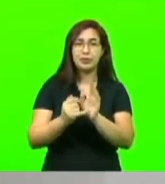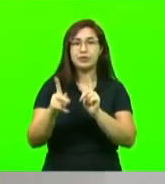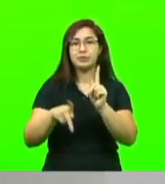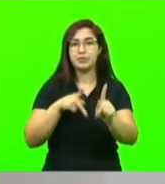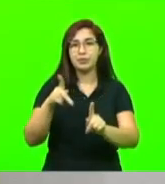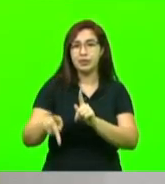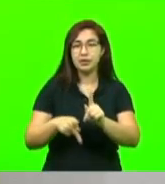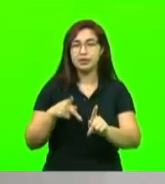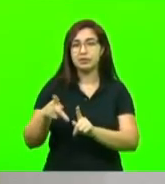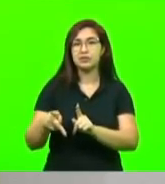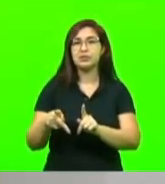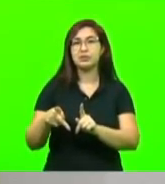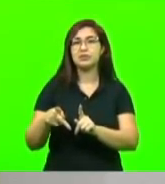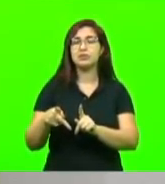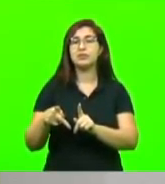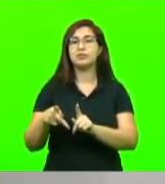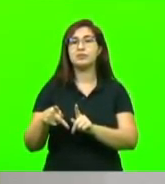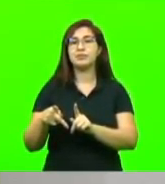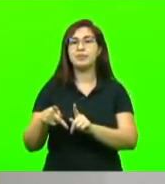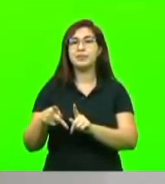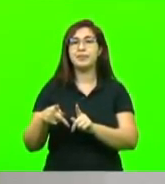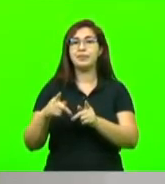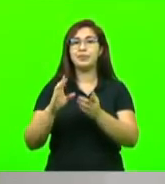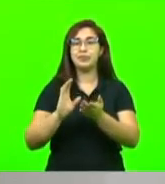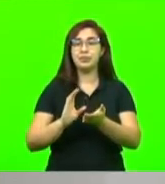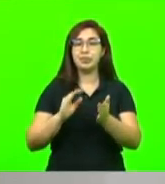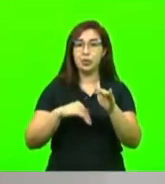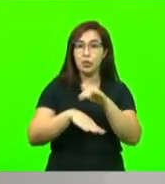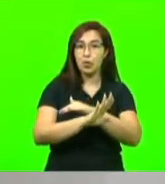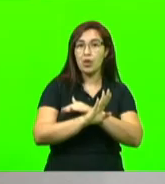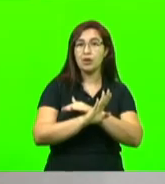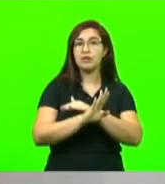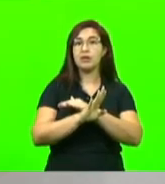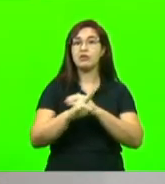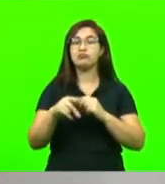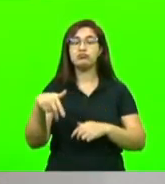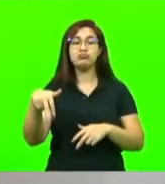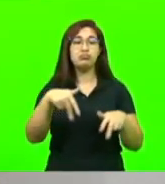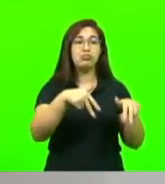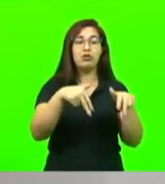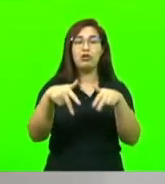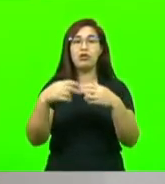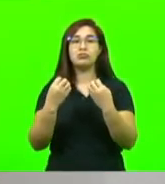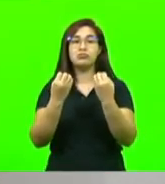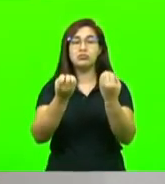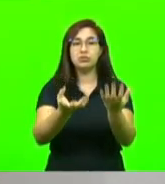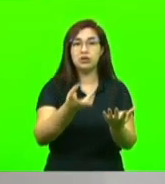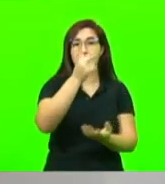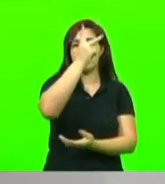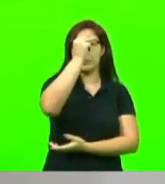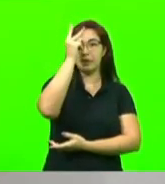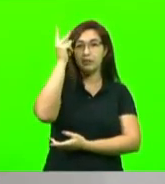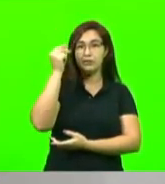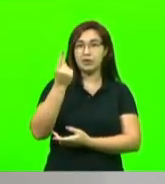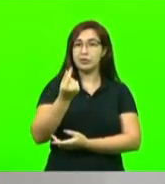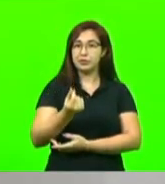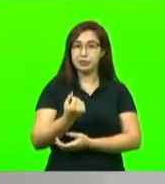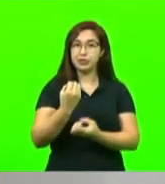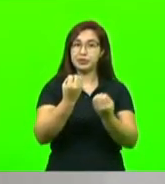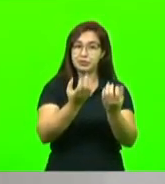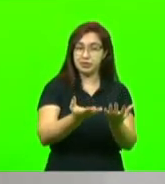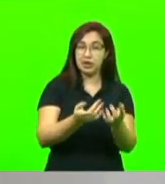o dinheiro do contribuinte, coloca o dinheiro no cofre, sai por aí e entrega o dinheiro para os prefeitos.